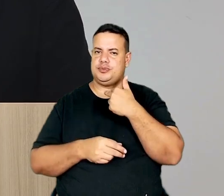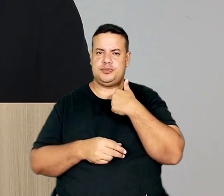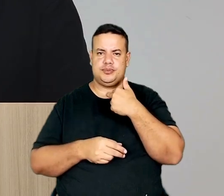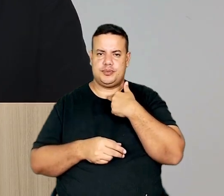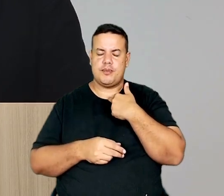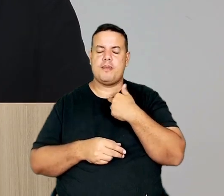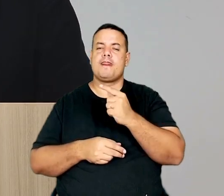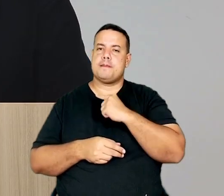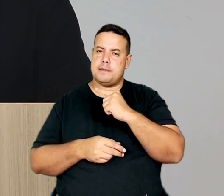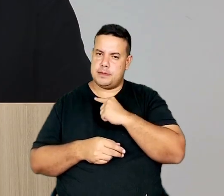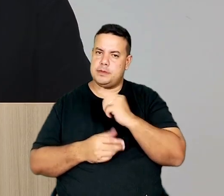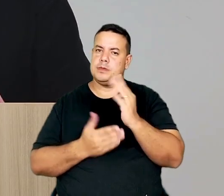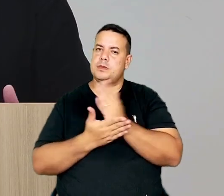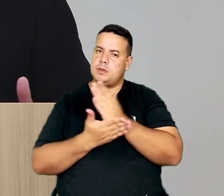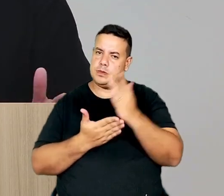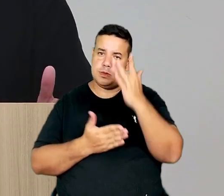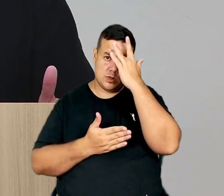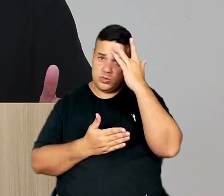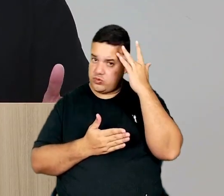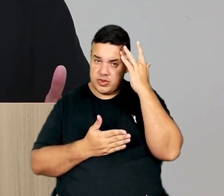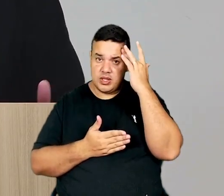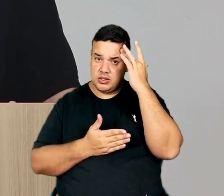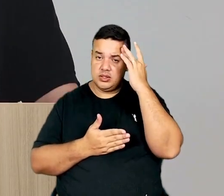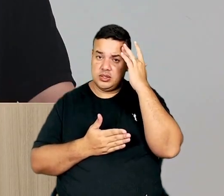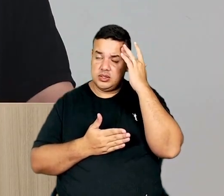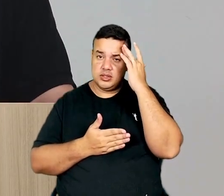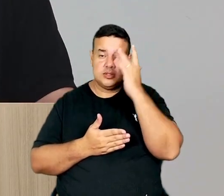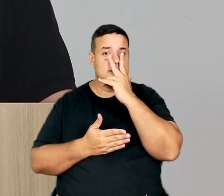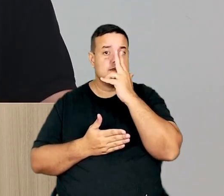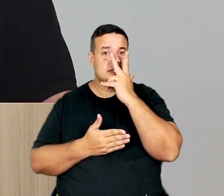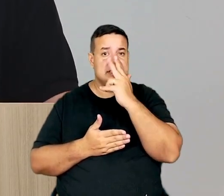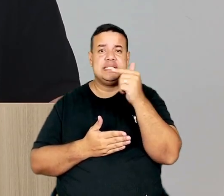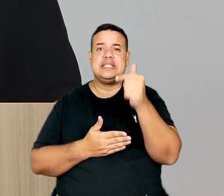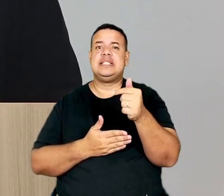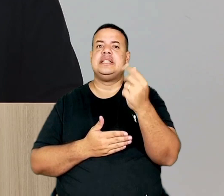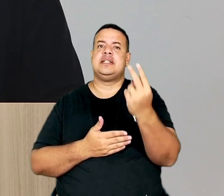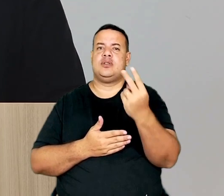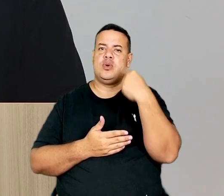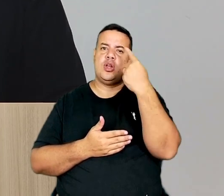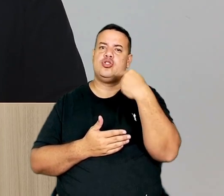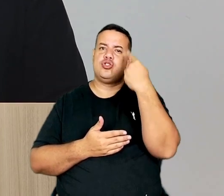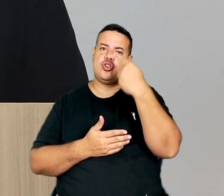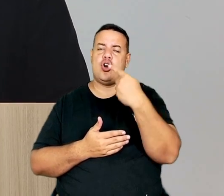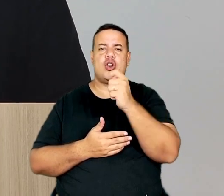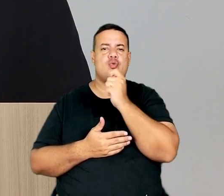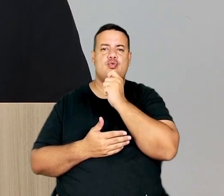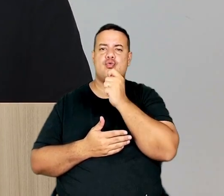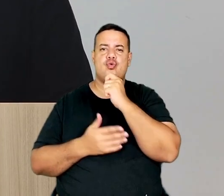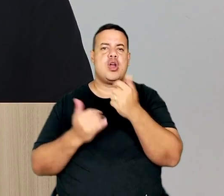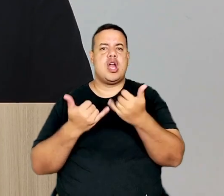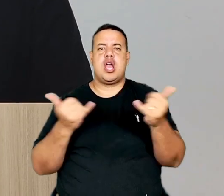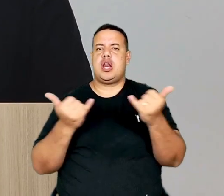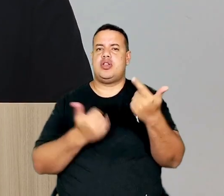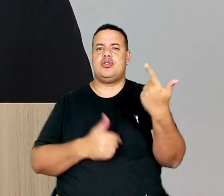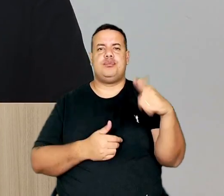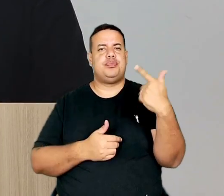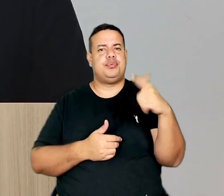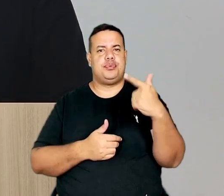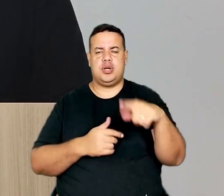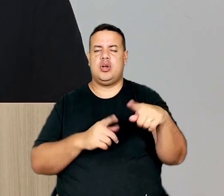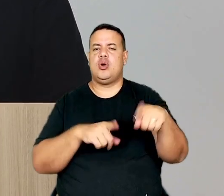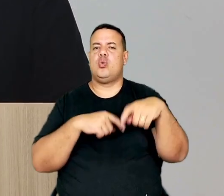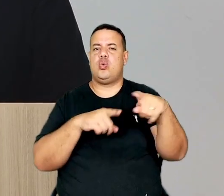aí de pessoas que ficaram 72 horas sem energia na área rural. A gente sabe que